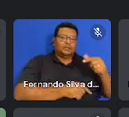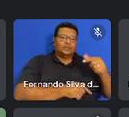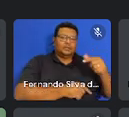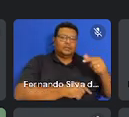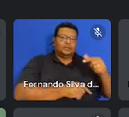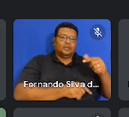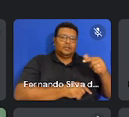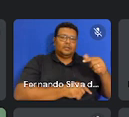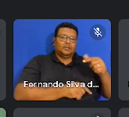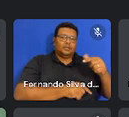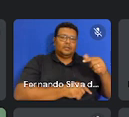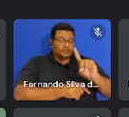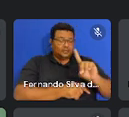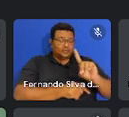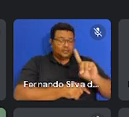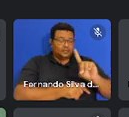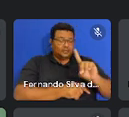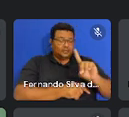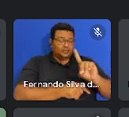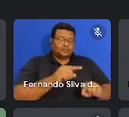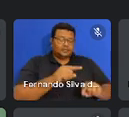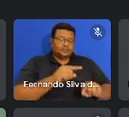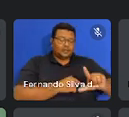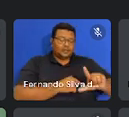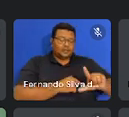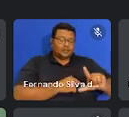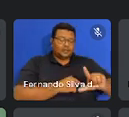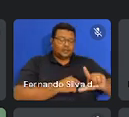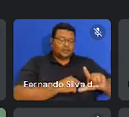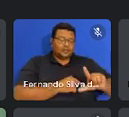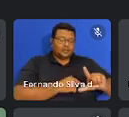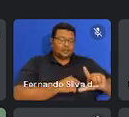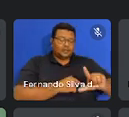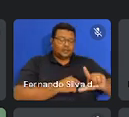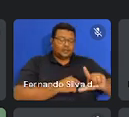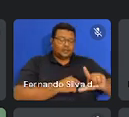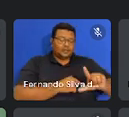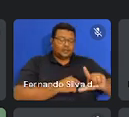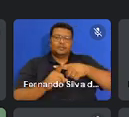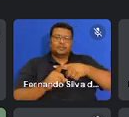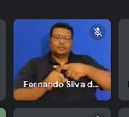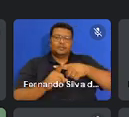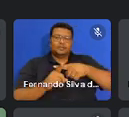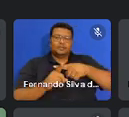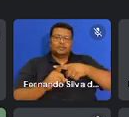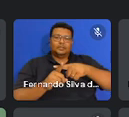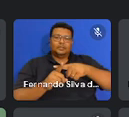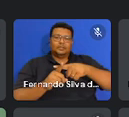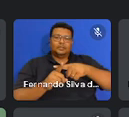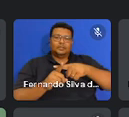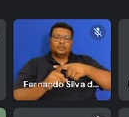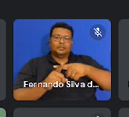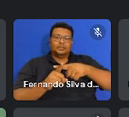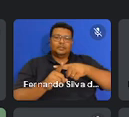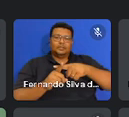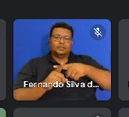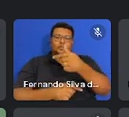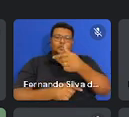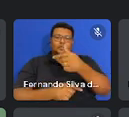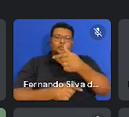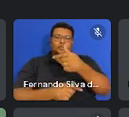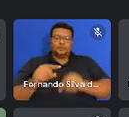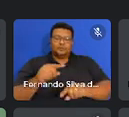Agora, gente, é só simplificação, tá? E eu encontro a minha